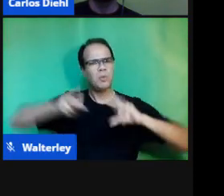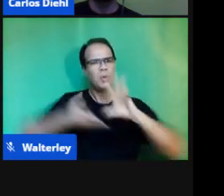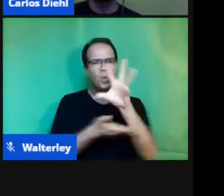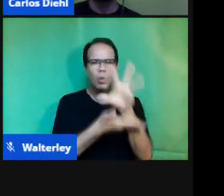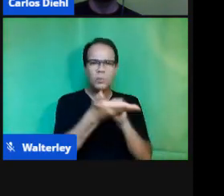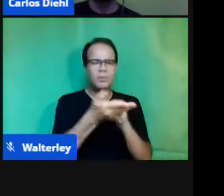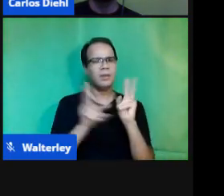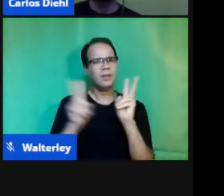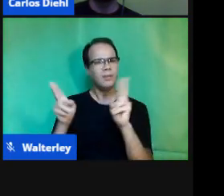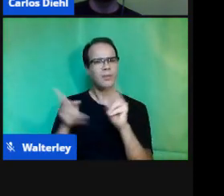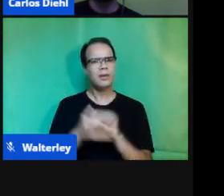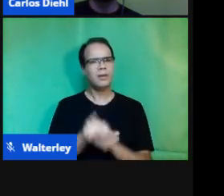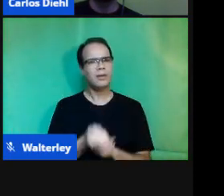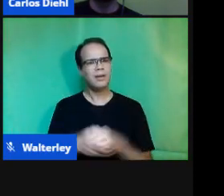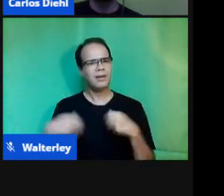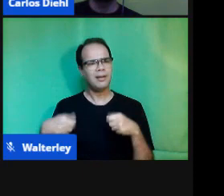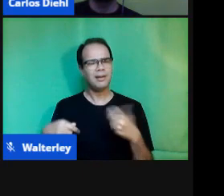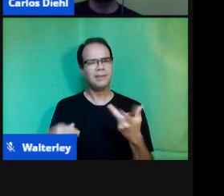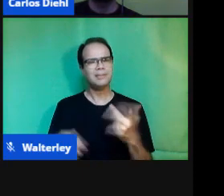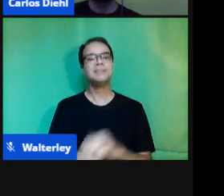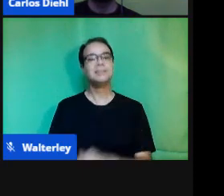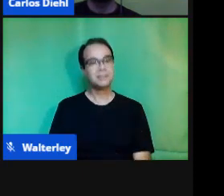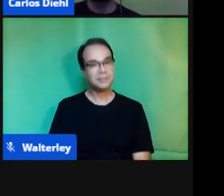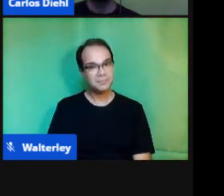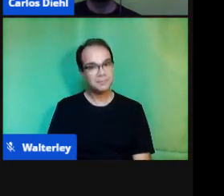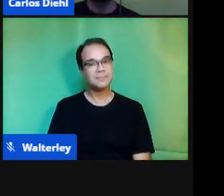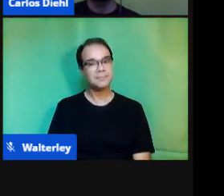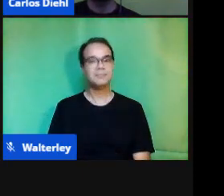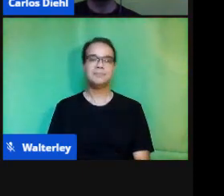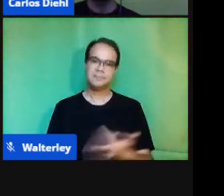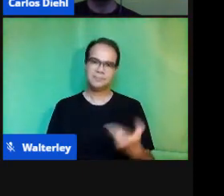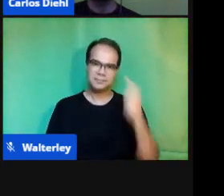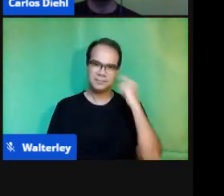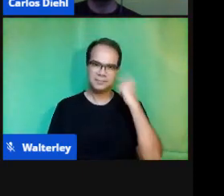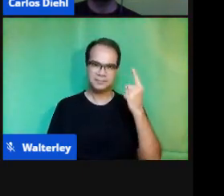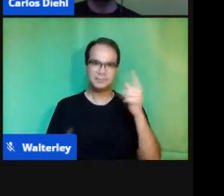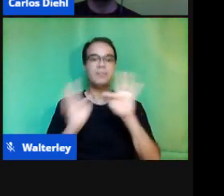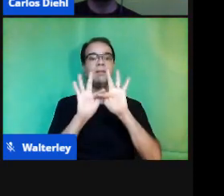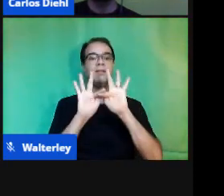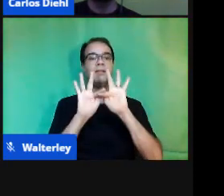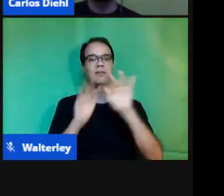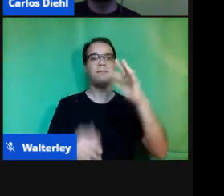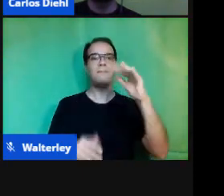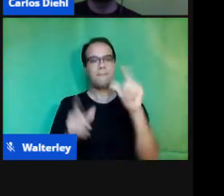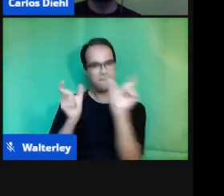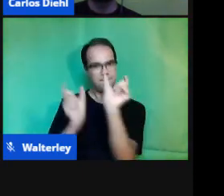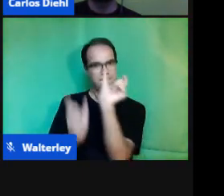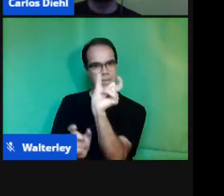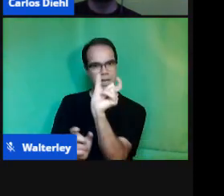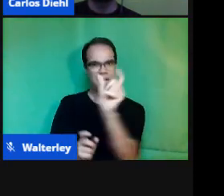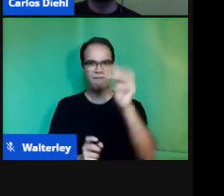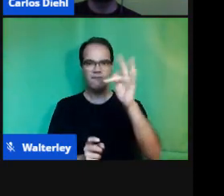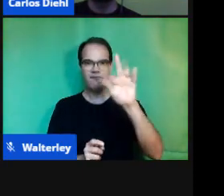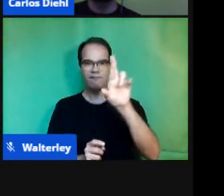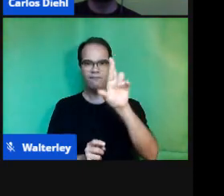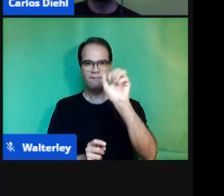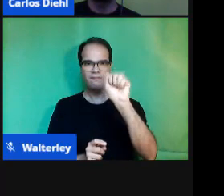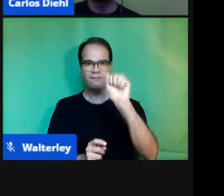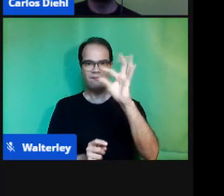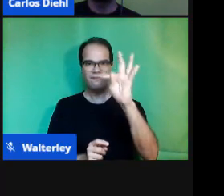pobreza, fraternidade é, principalmente, dividir melhor a riqueza. O que tu